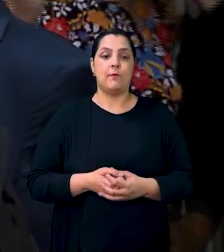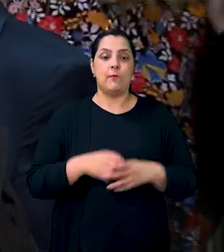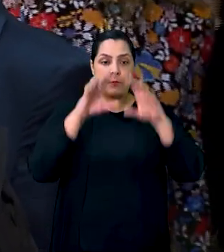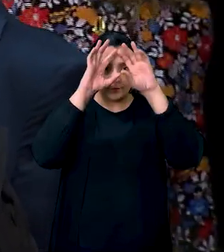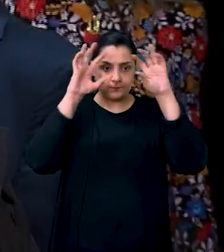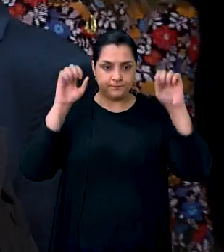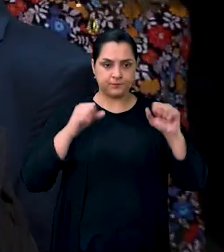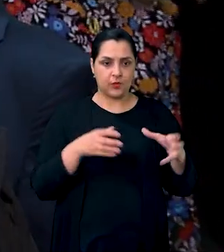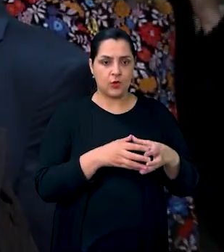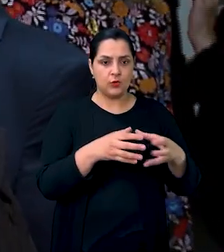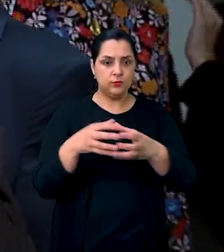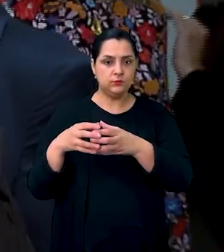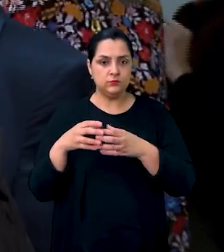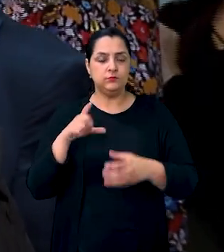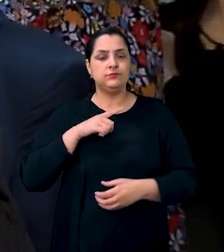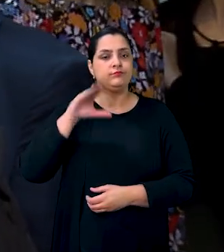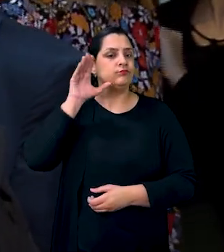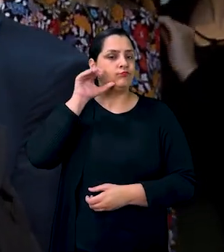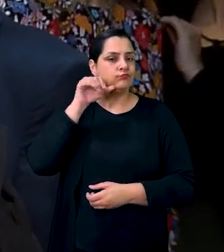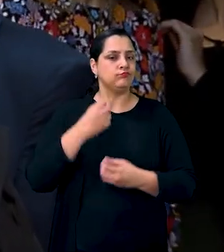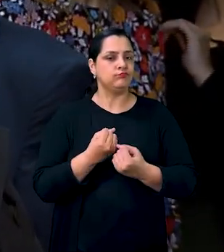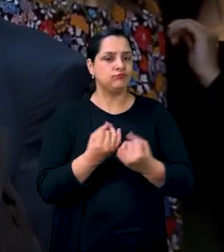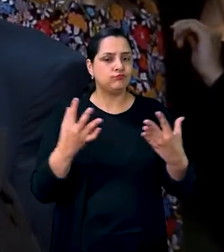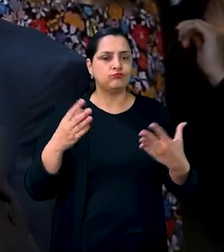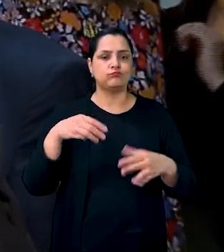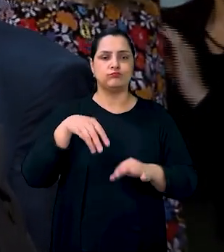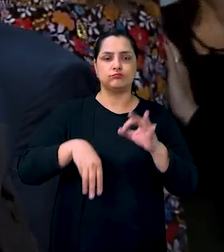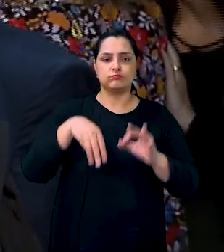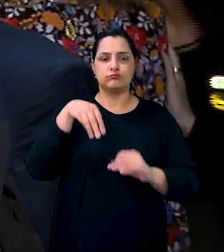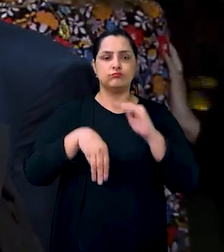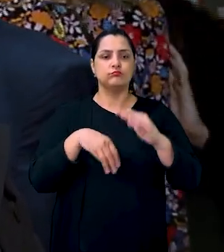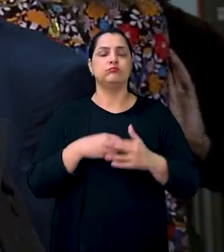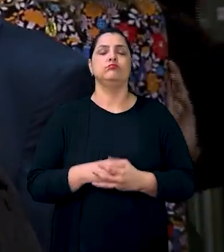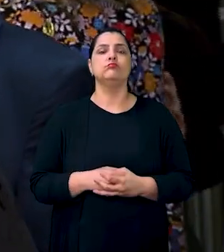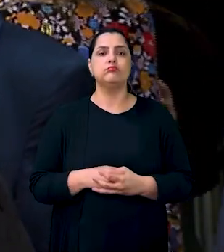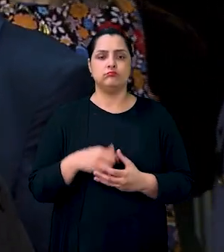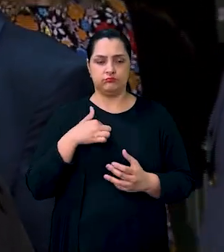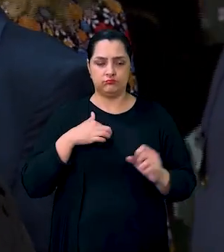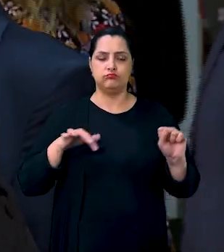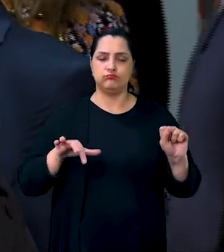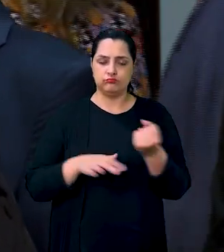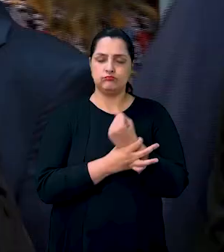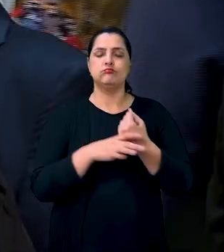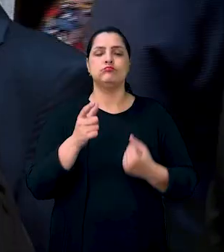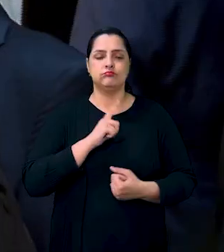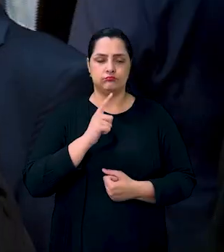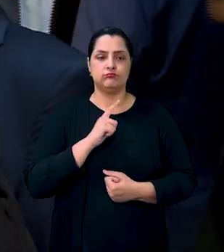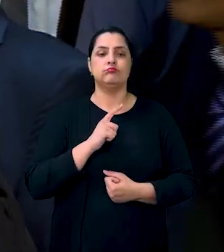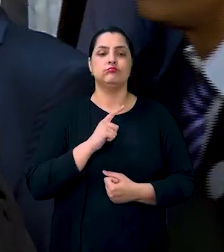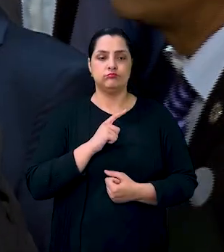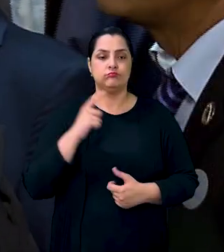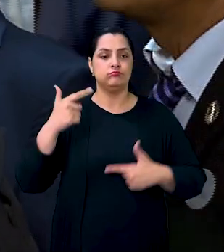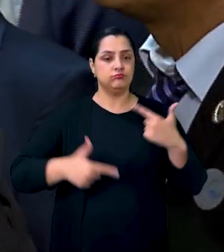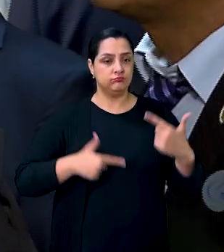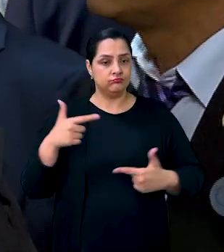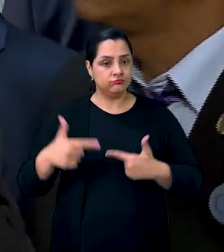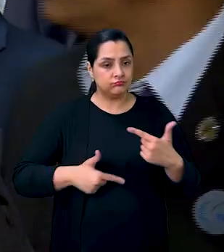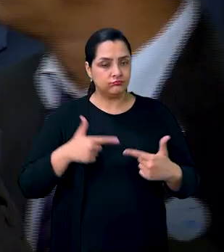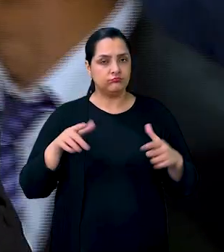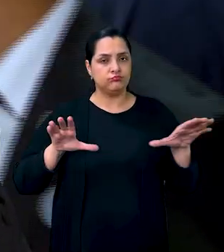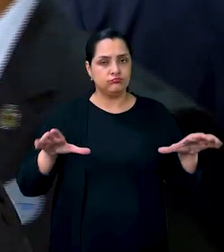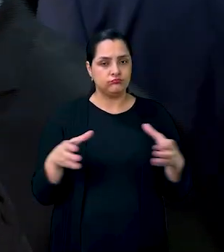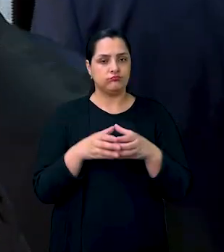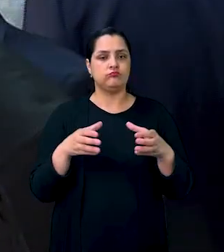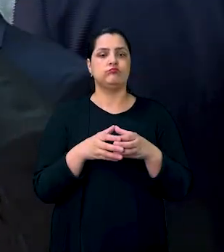tribunal tem um grupo seleto de servidores e ministros e, seguro nisso, em um